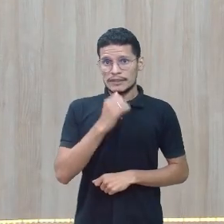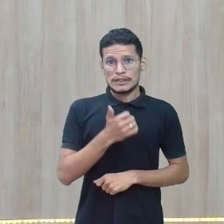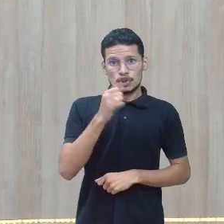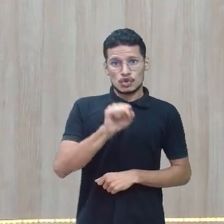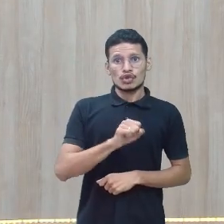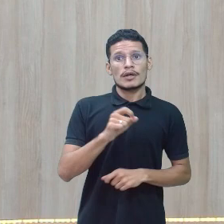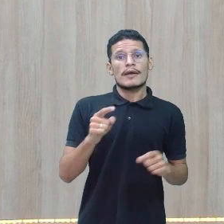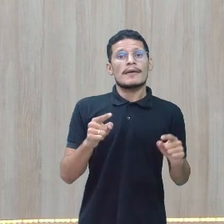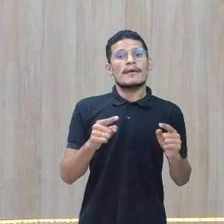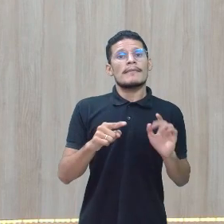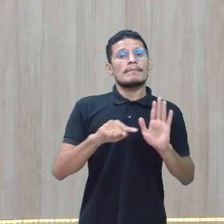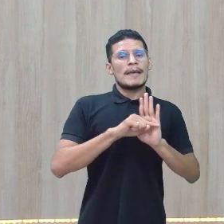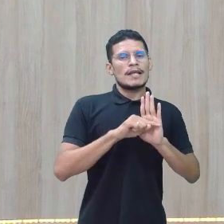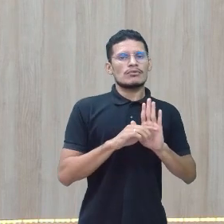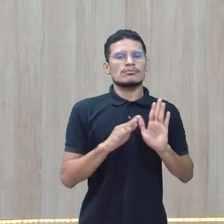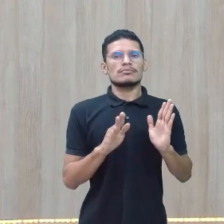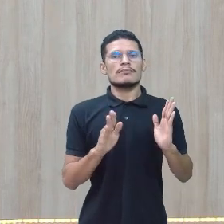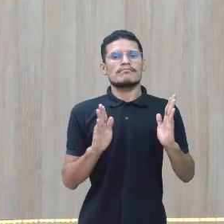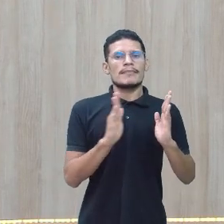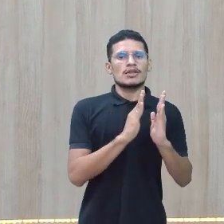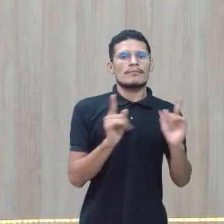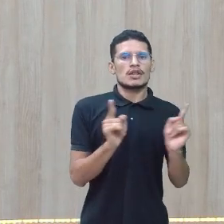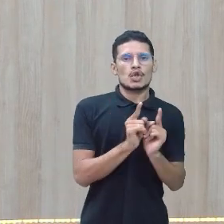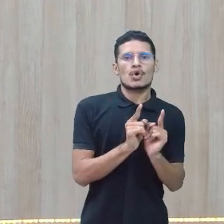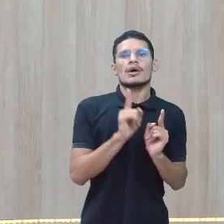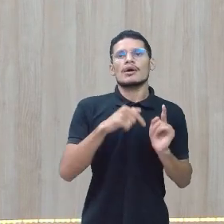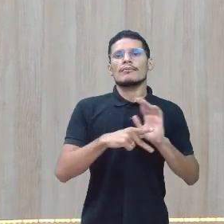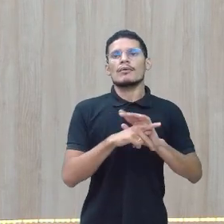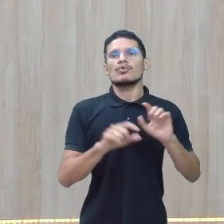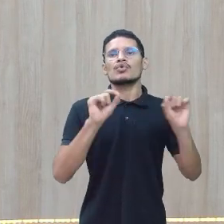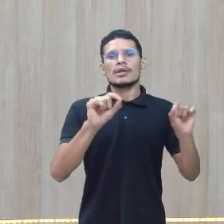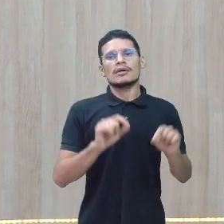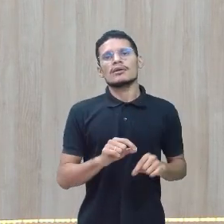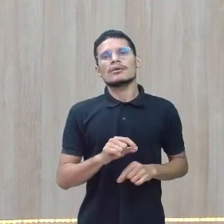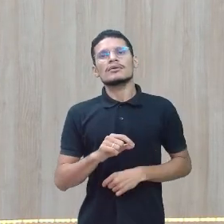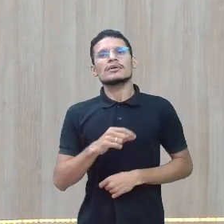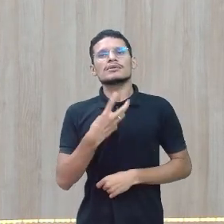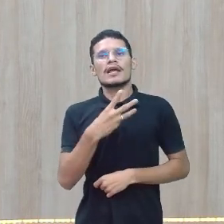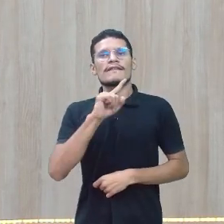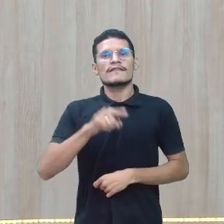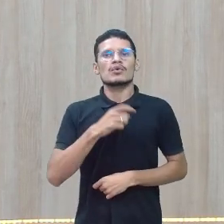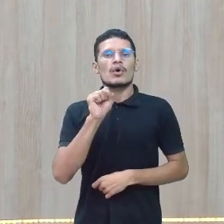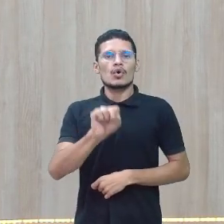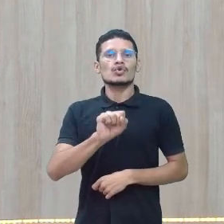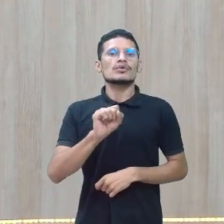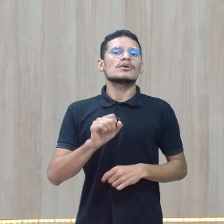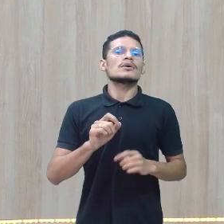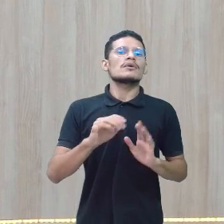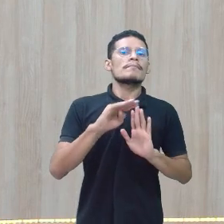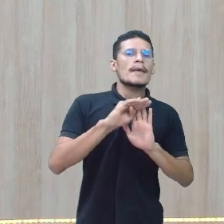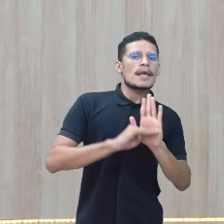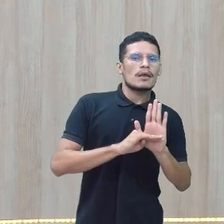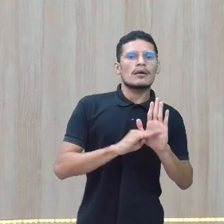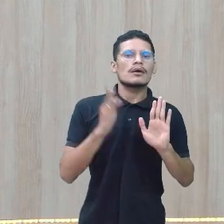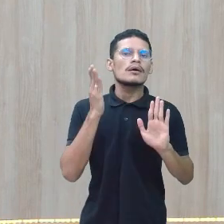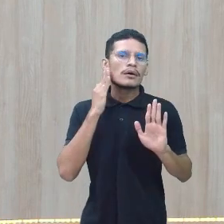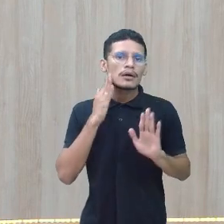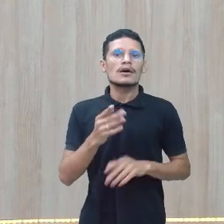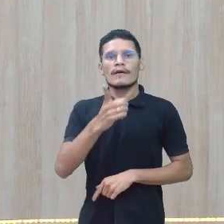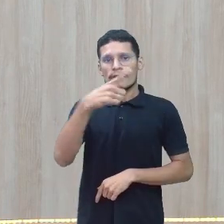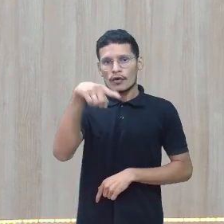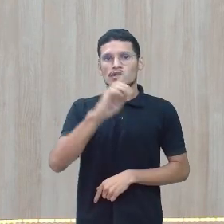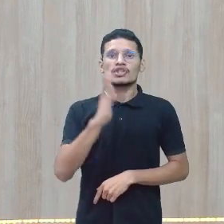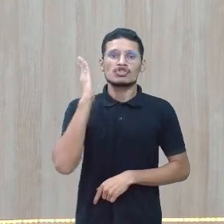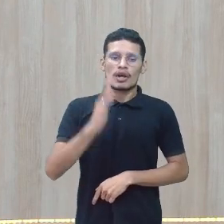está 3,8 pontos abaixo da média, né? Essa expressão abaixo ou acima da média, eu tenho certeza que